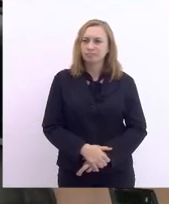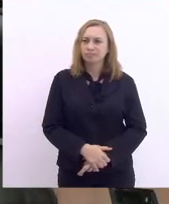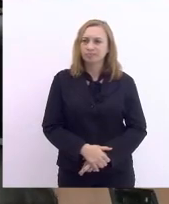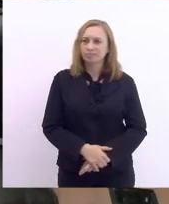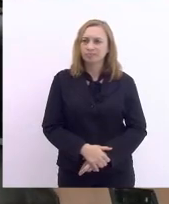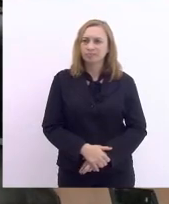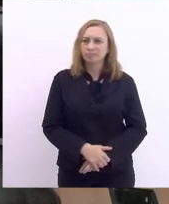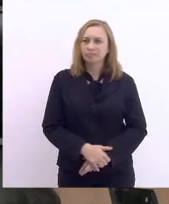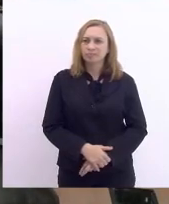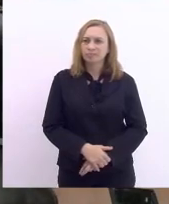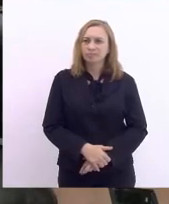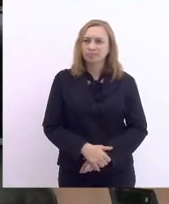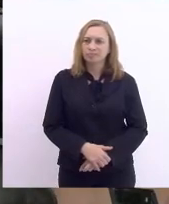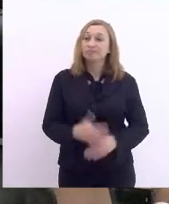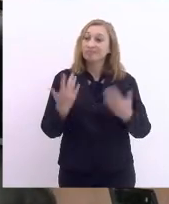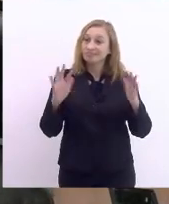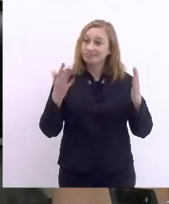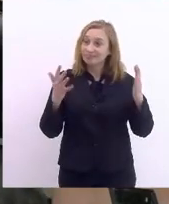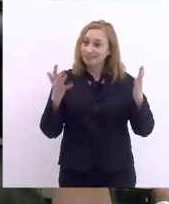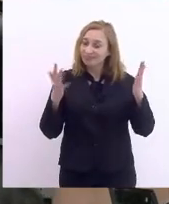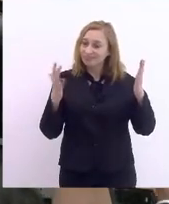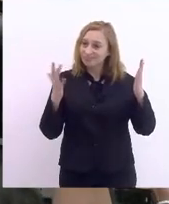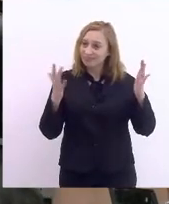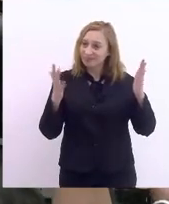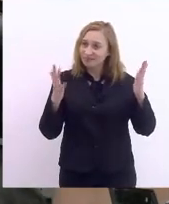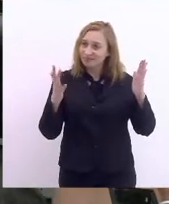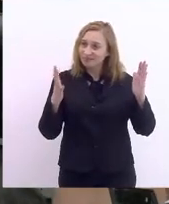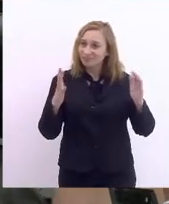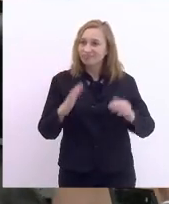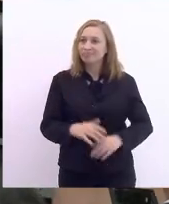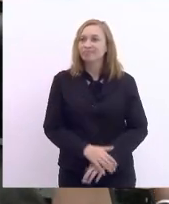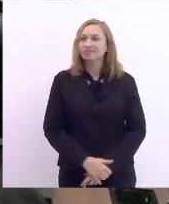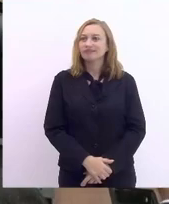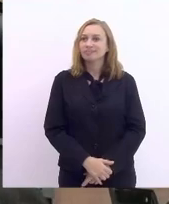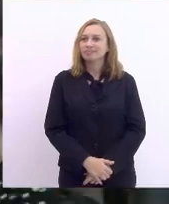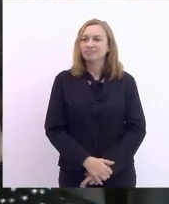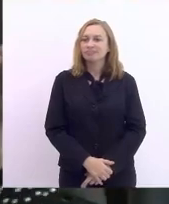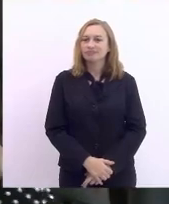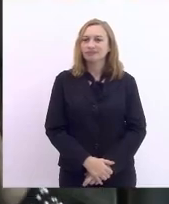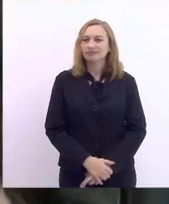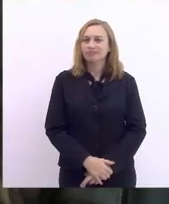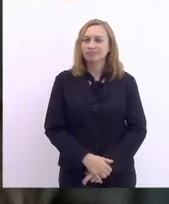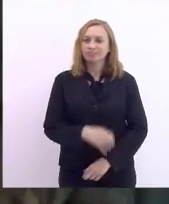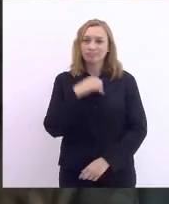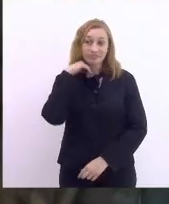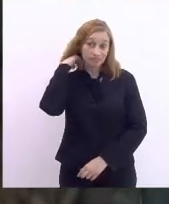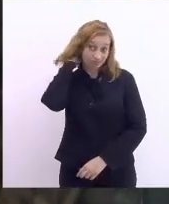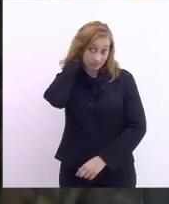é bom a errado eu não